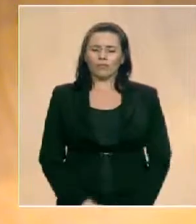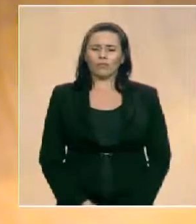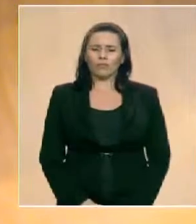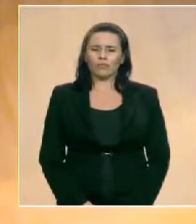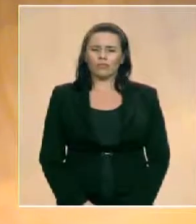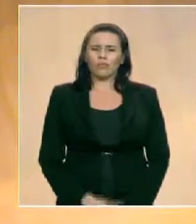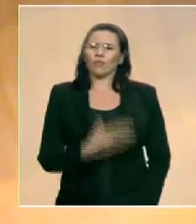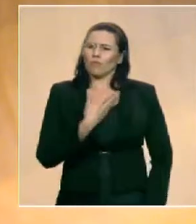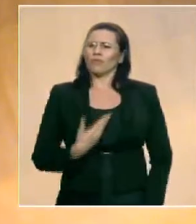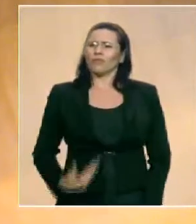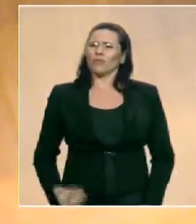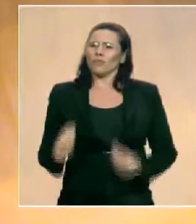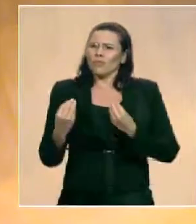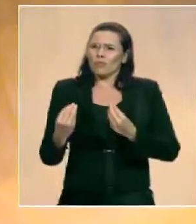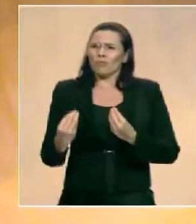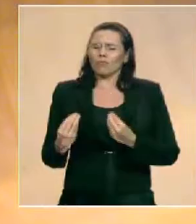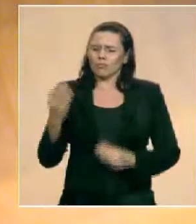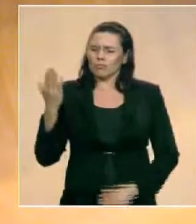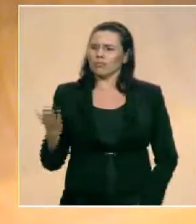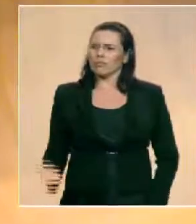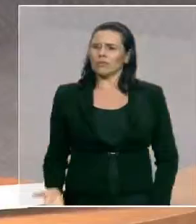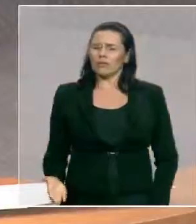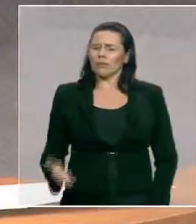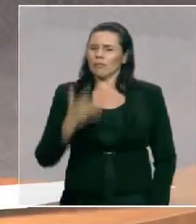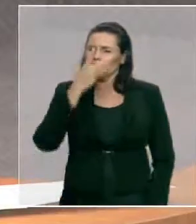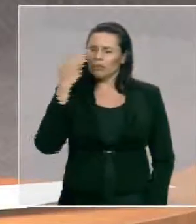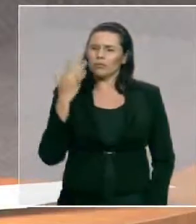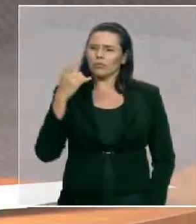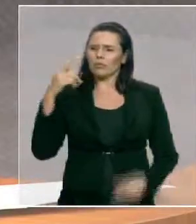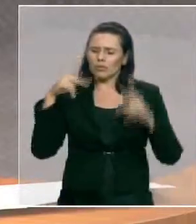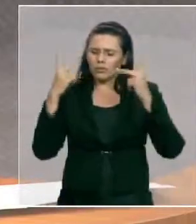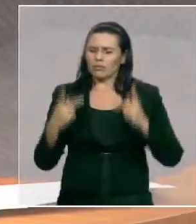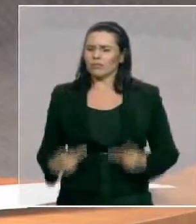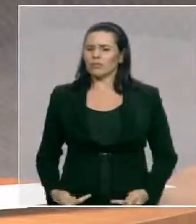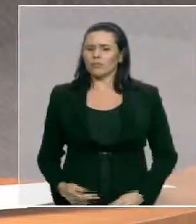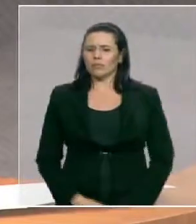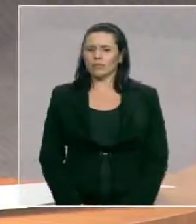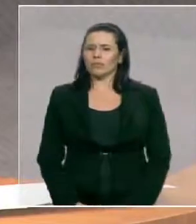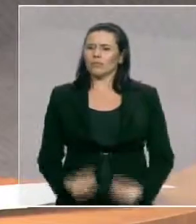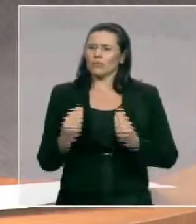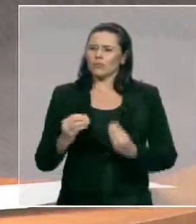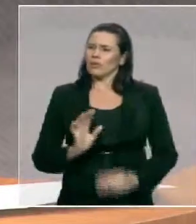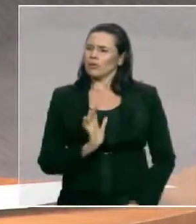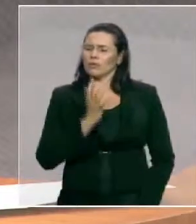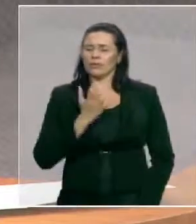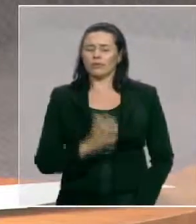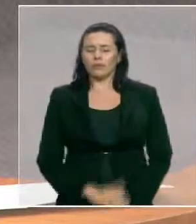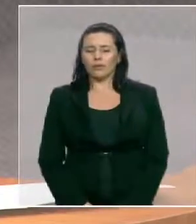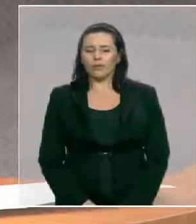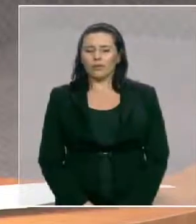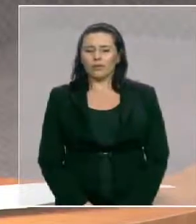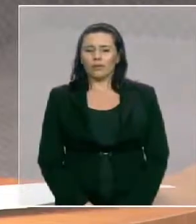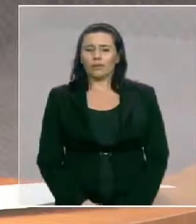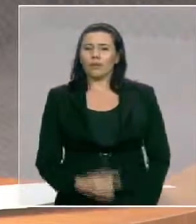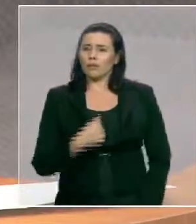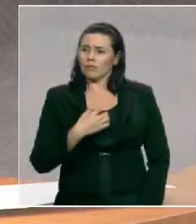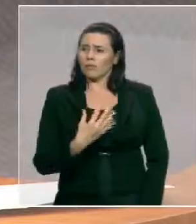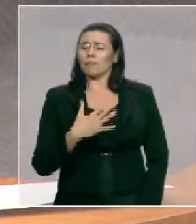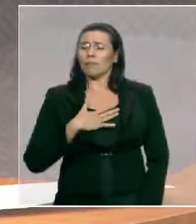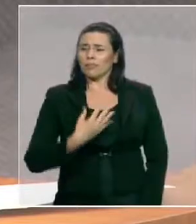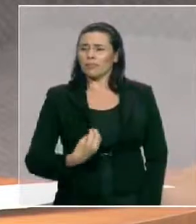essa? Que tipo de ser humano é esse? Que coisa mais absurda! Eu nunca vi isso na minha vida!